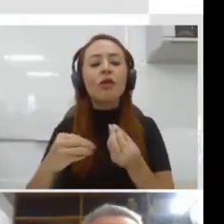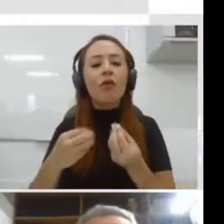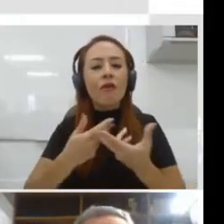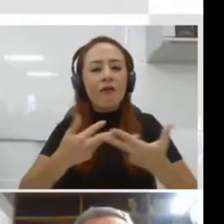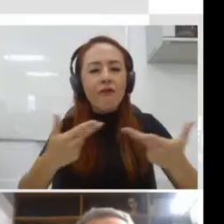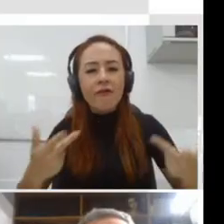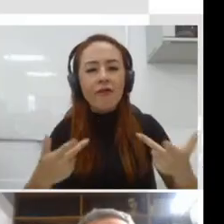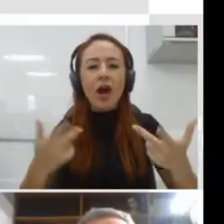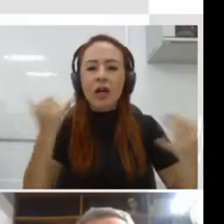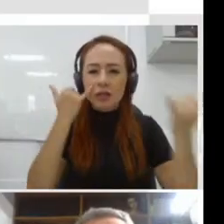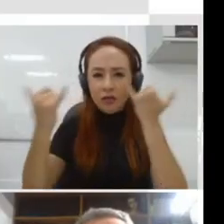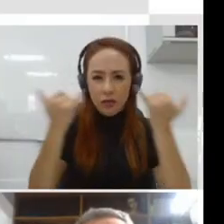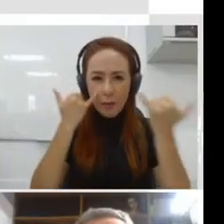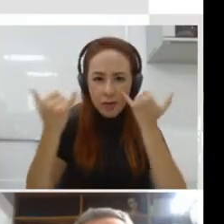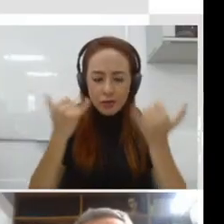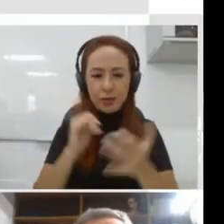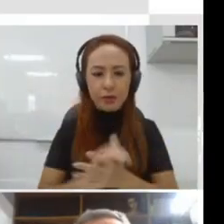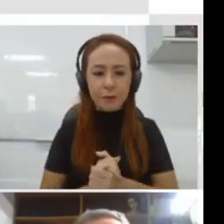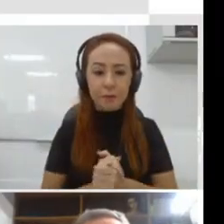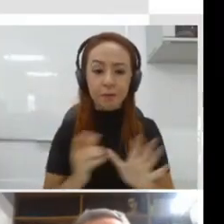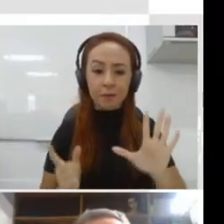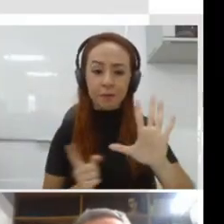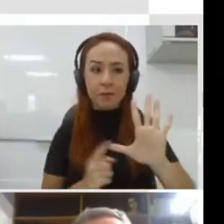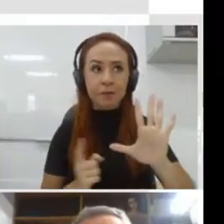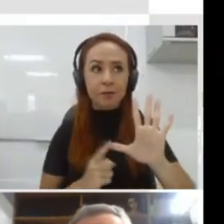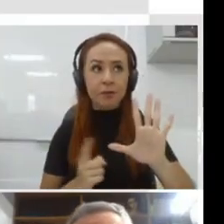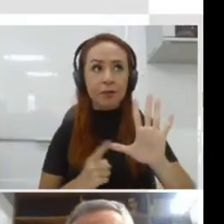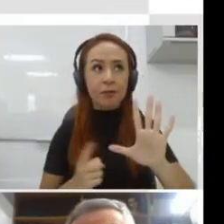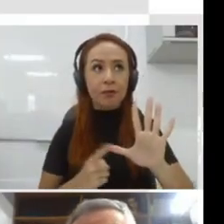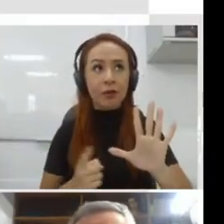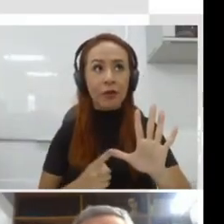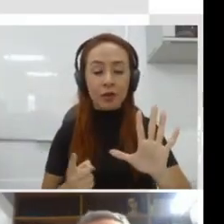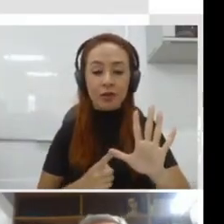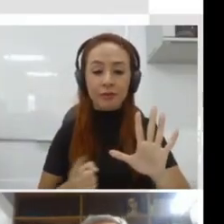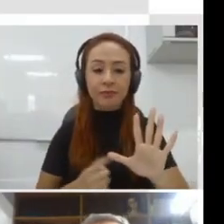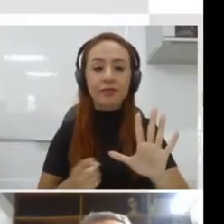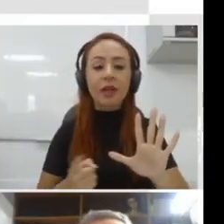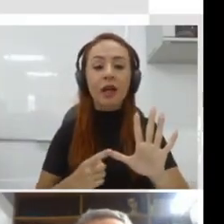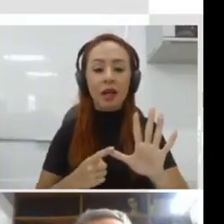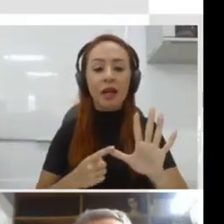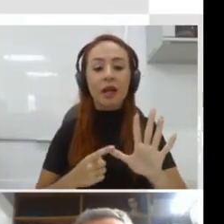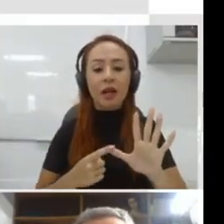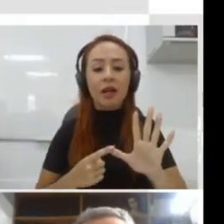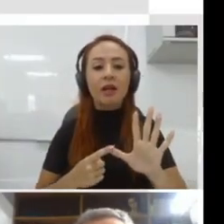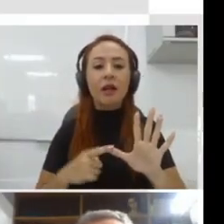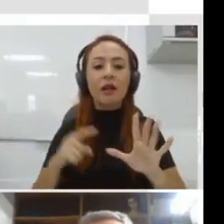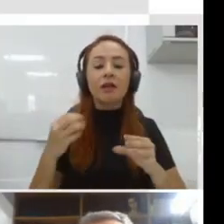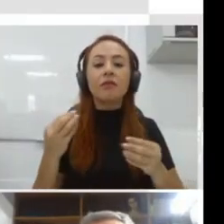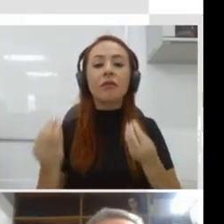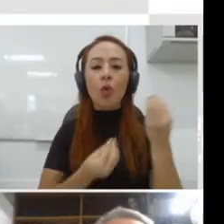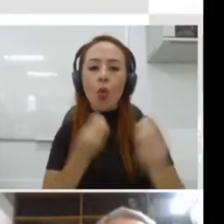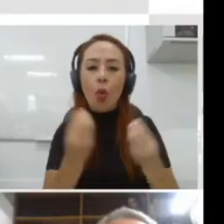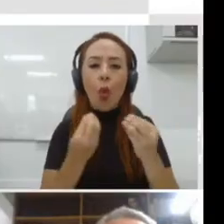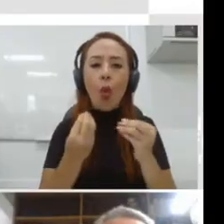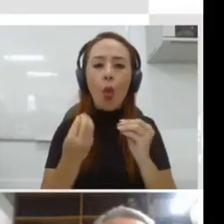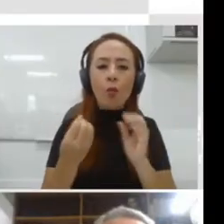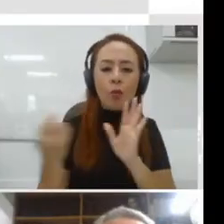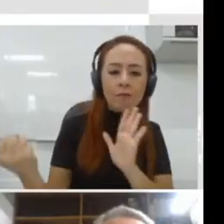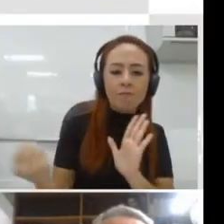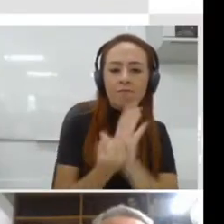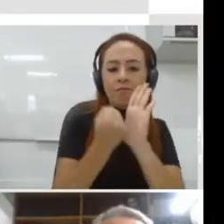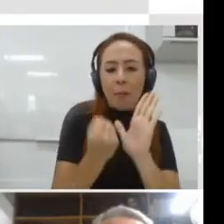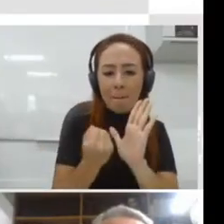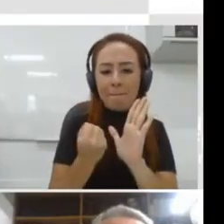O quinto ponto são as projeções e os impactos desse aquecimento global, dessas alterações no sistema